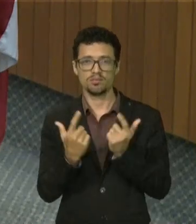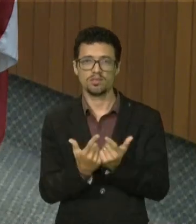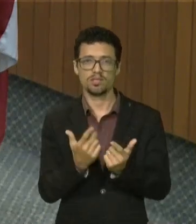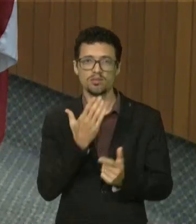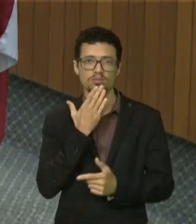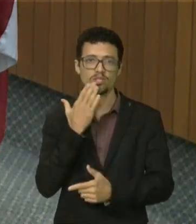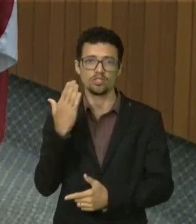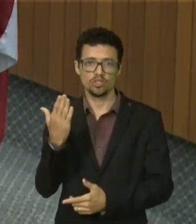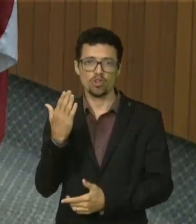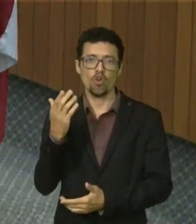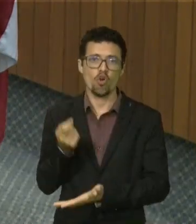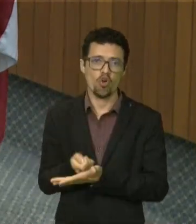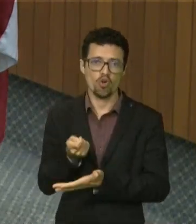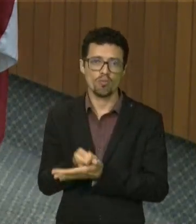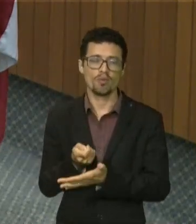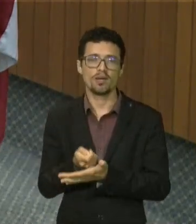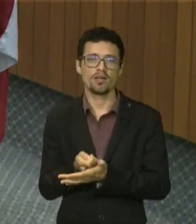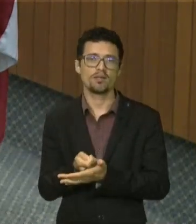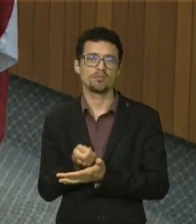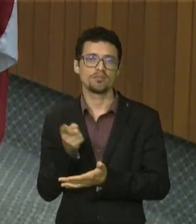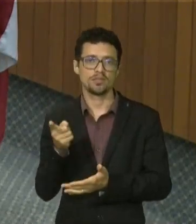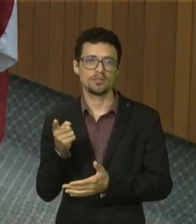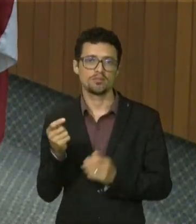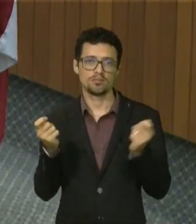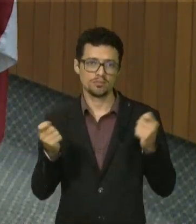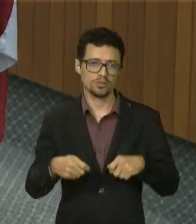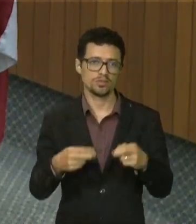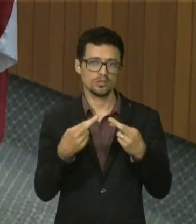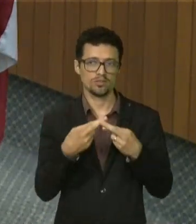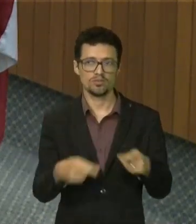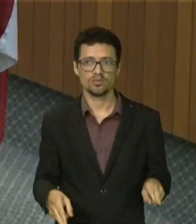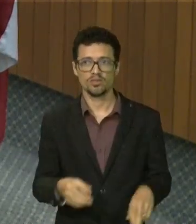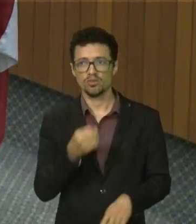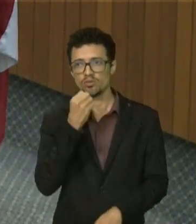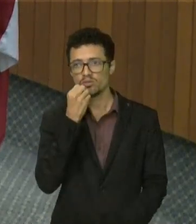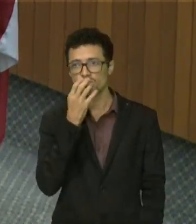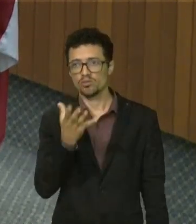isso, nosso muito obrigado, presidente, um ótimo almoço a todos os servidores da casa.